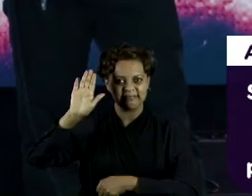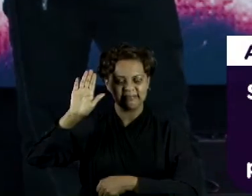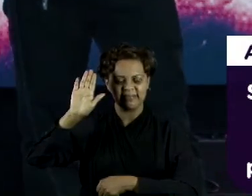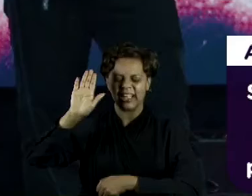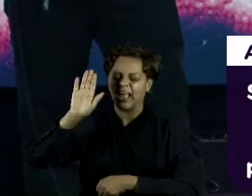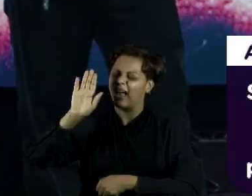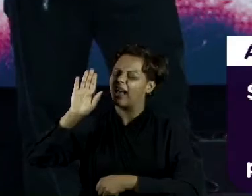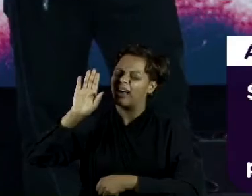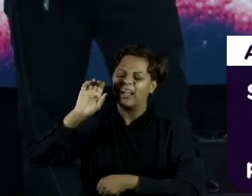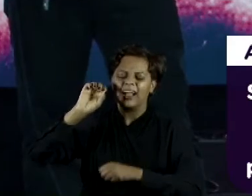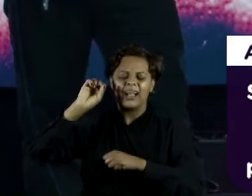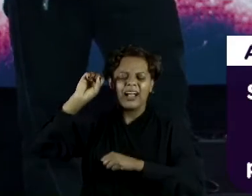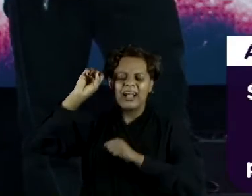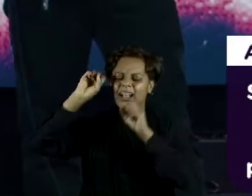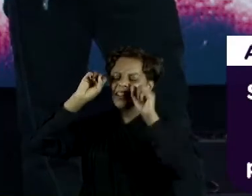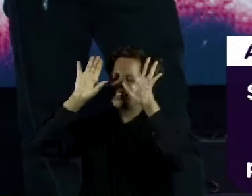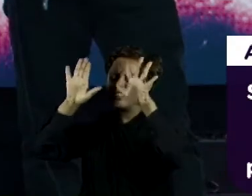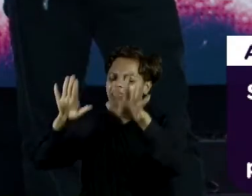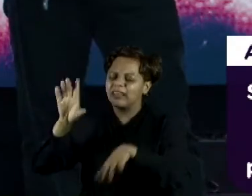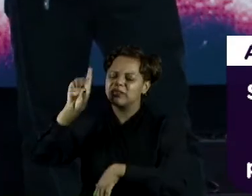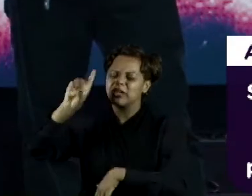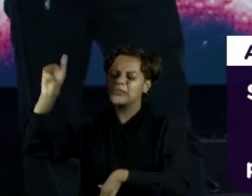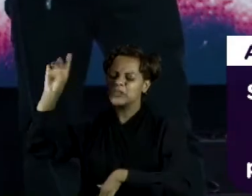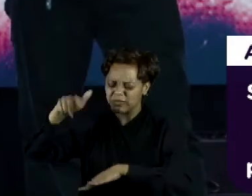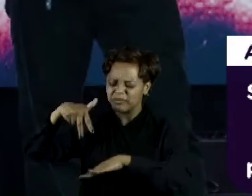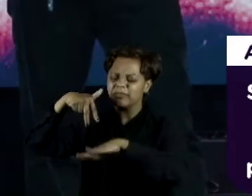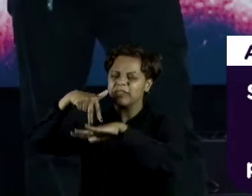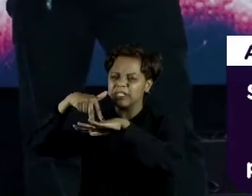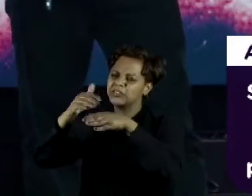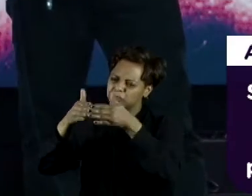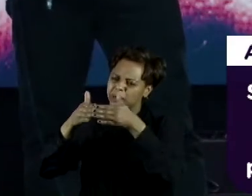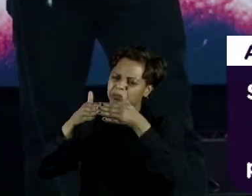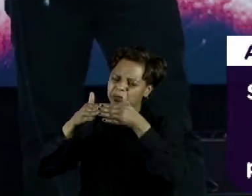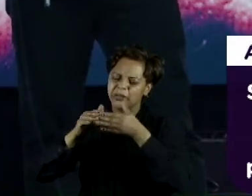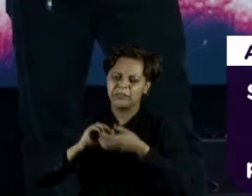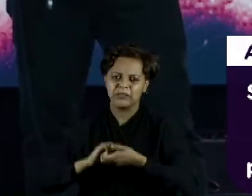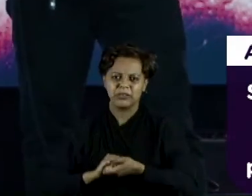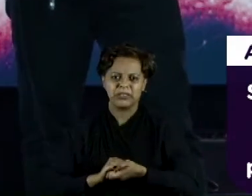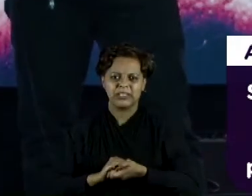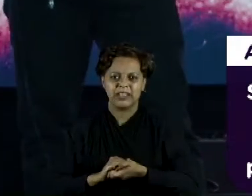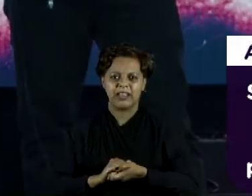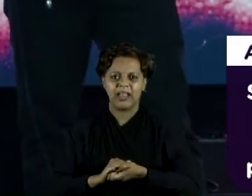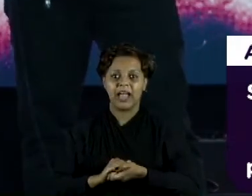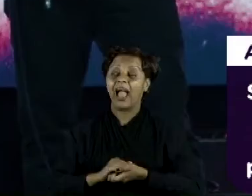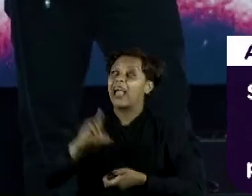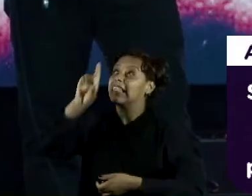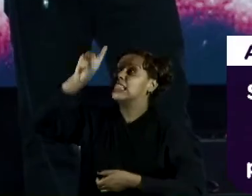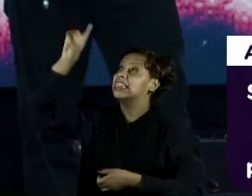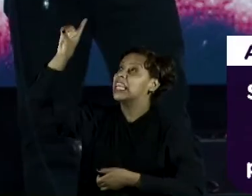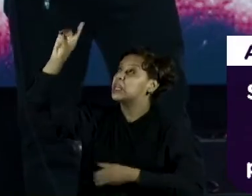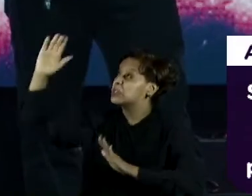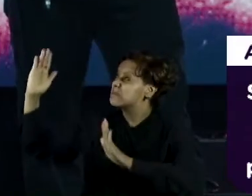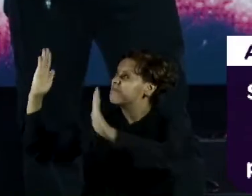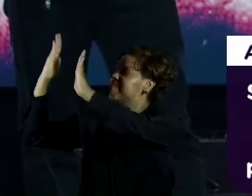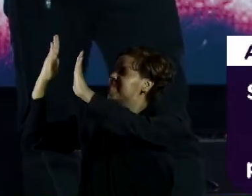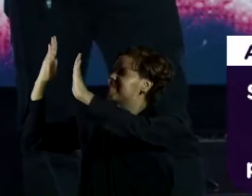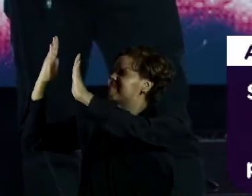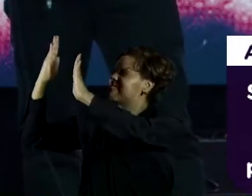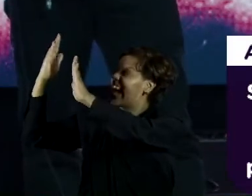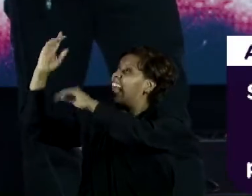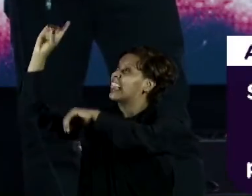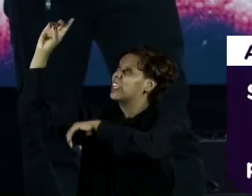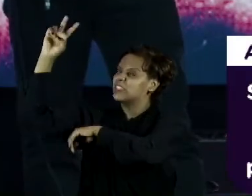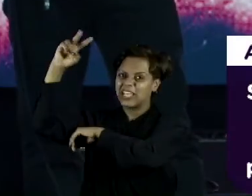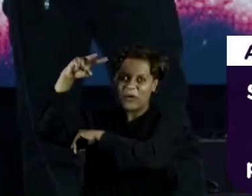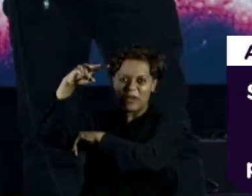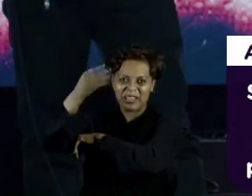Graças a Deus por essa pessoa. Fique de pé, por favor, meu querido. Você vai se destacar na presença de Deus hoje. O Senhor está te vendo.